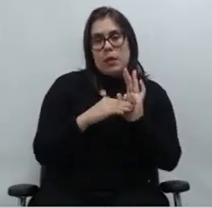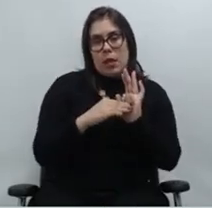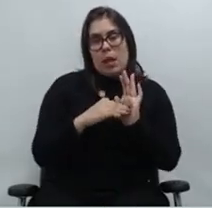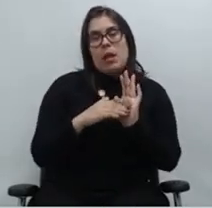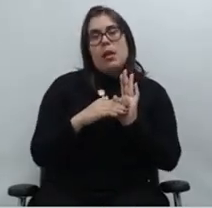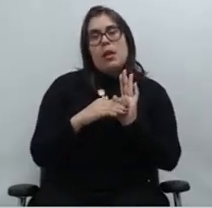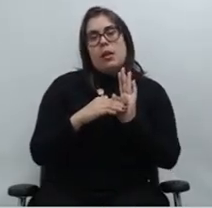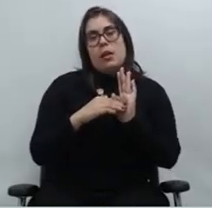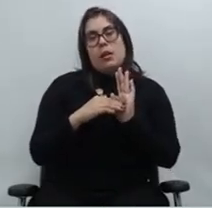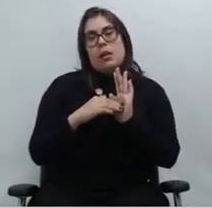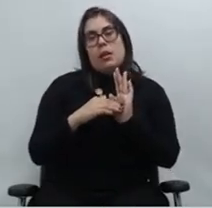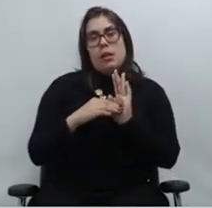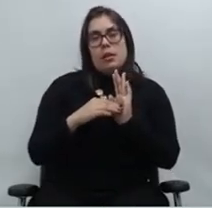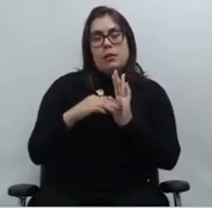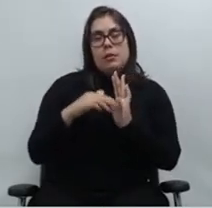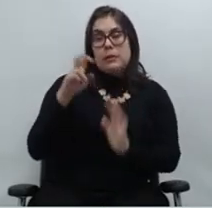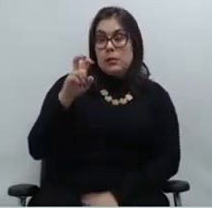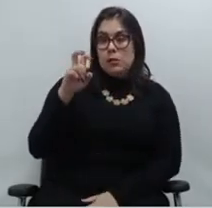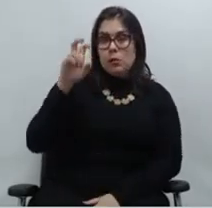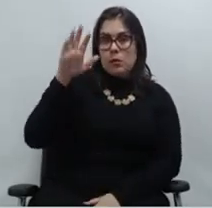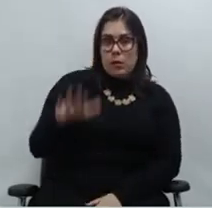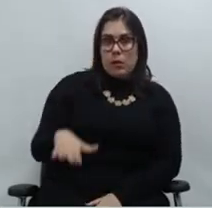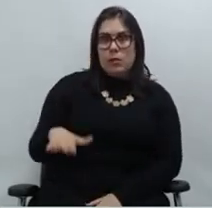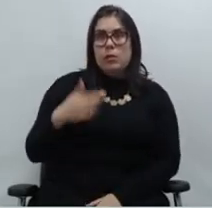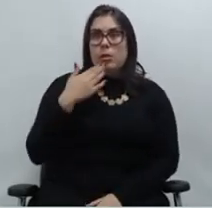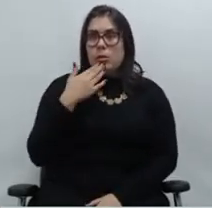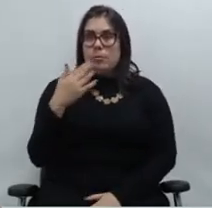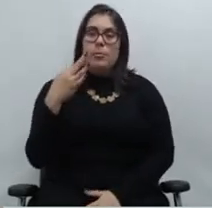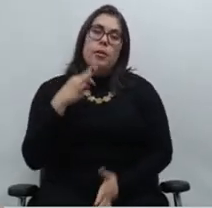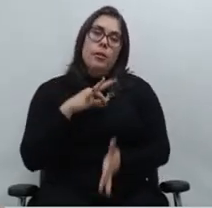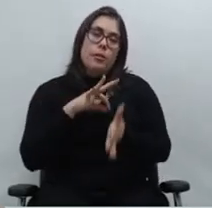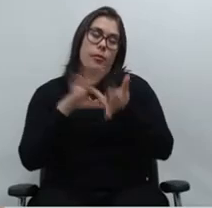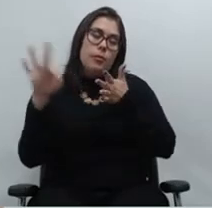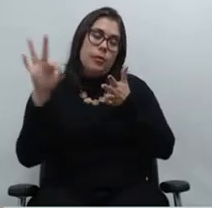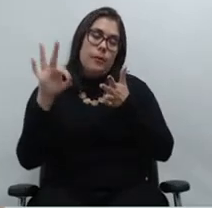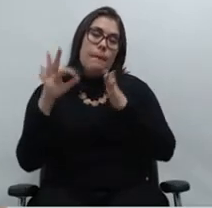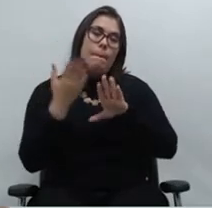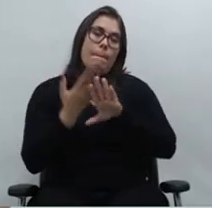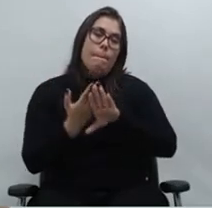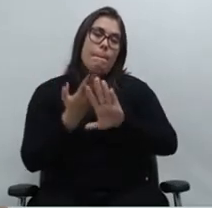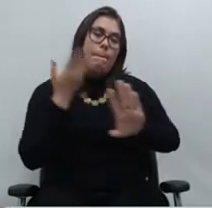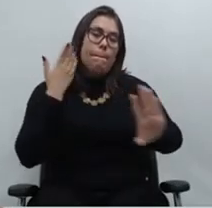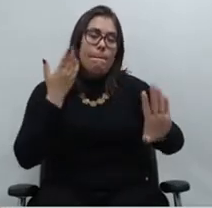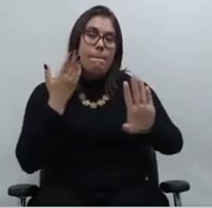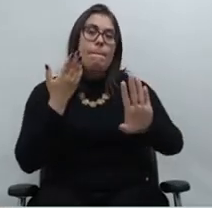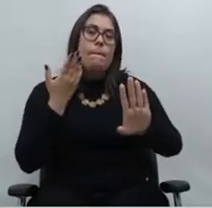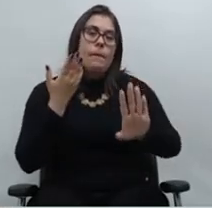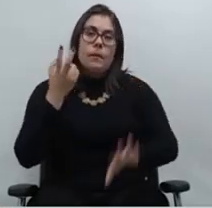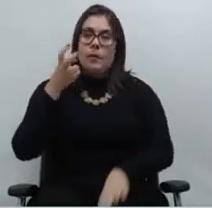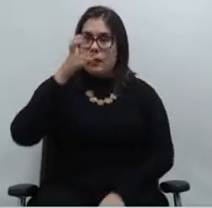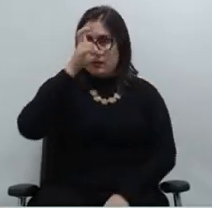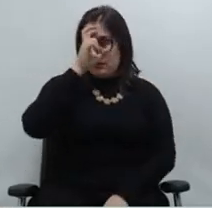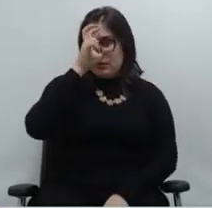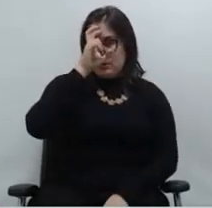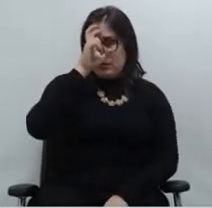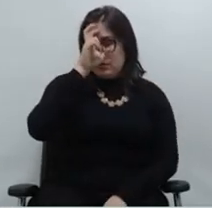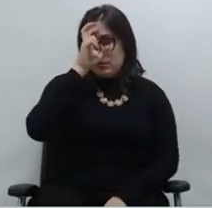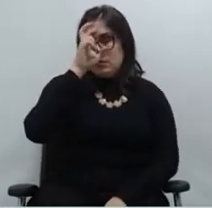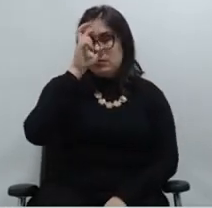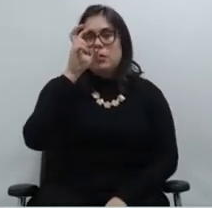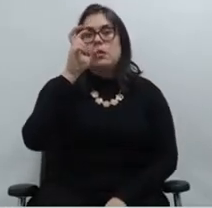horas. O interessado postula autorização para afastamento parcial para as referidas datas, quintas-feiras dos meses de